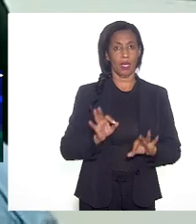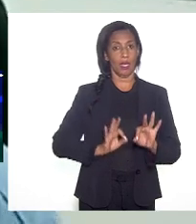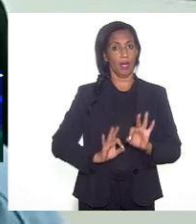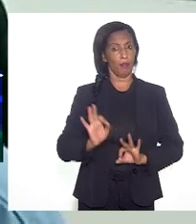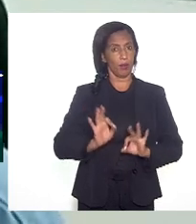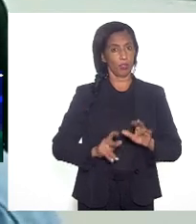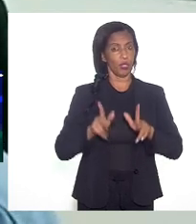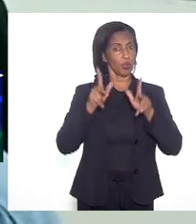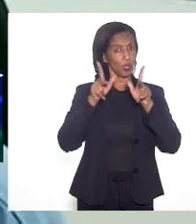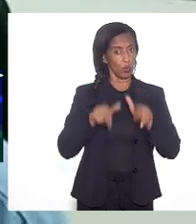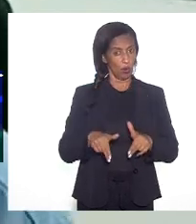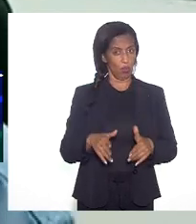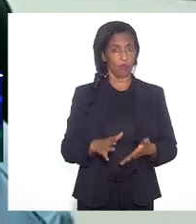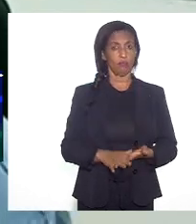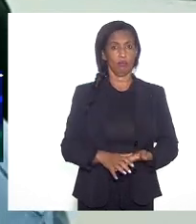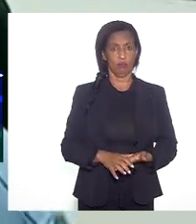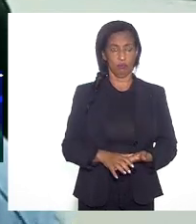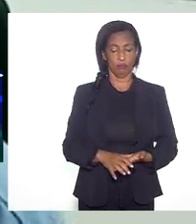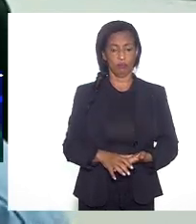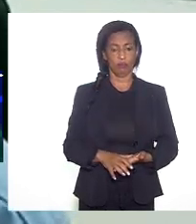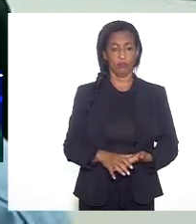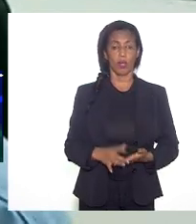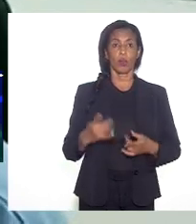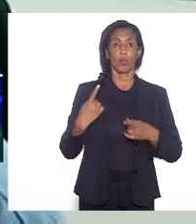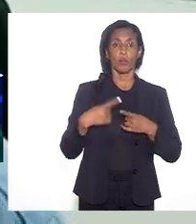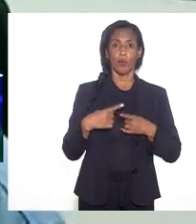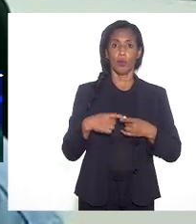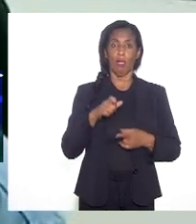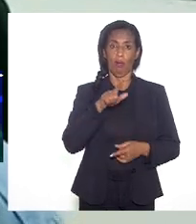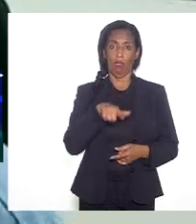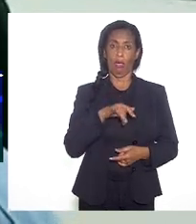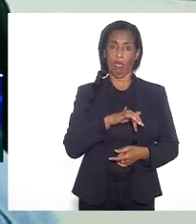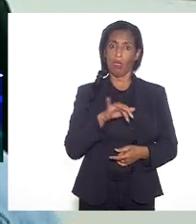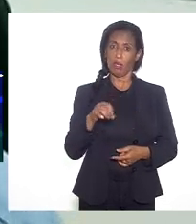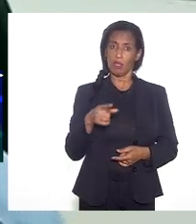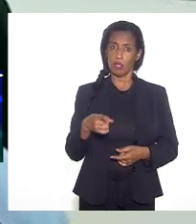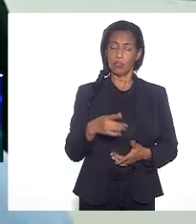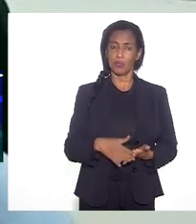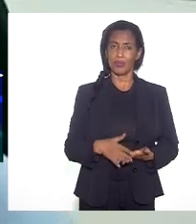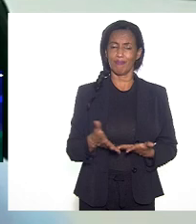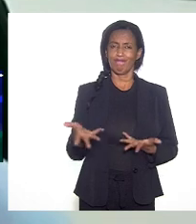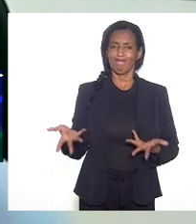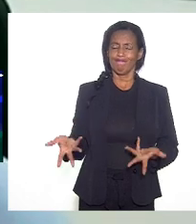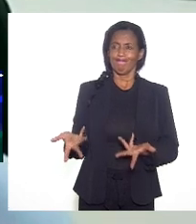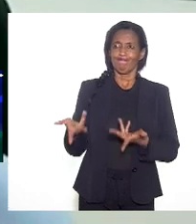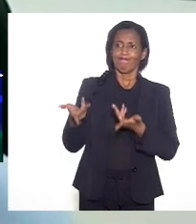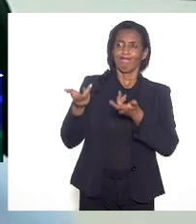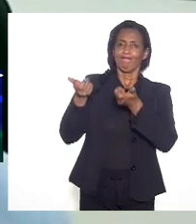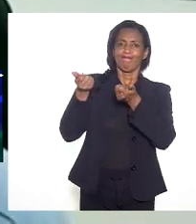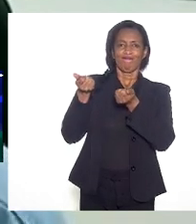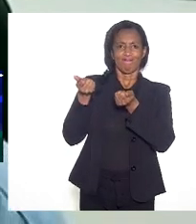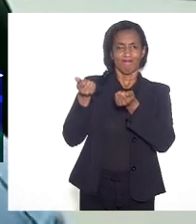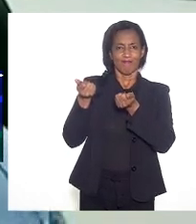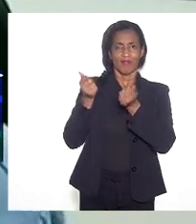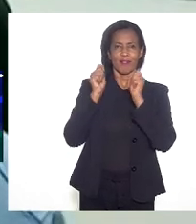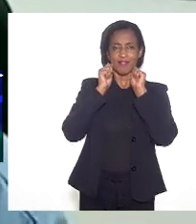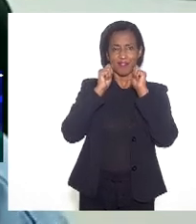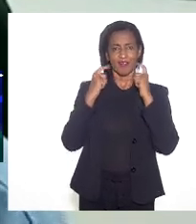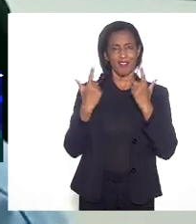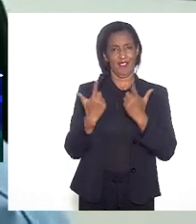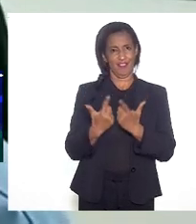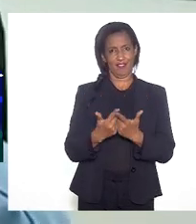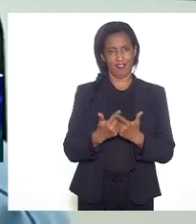projetos como esses, porque é isso que engrandece o parlamento. E